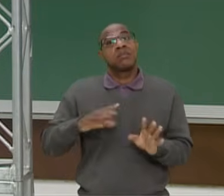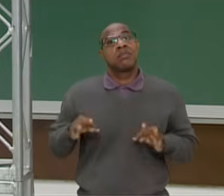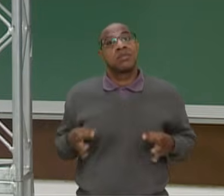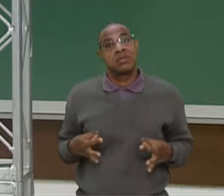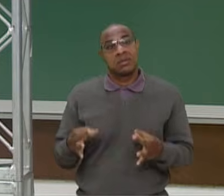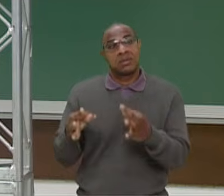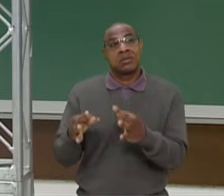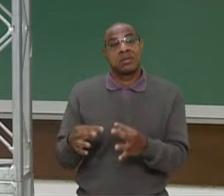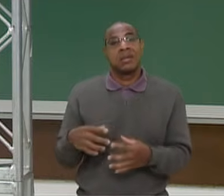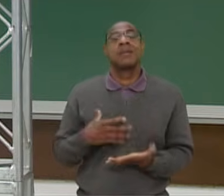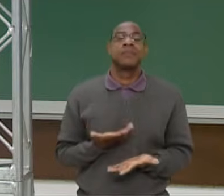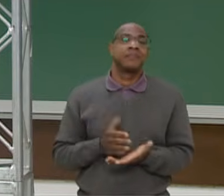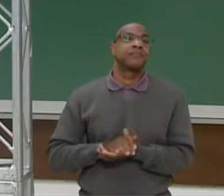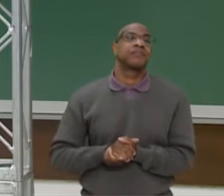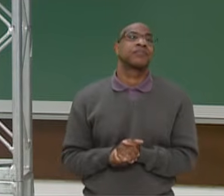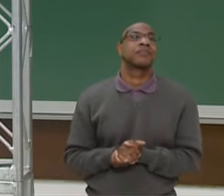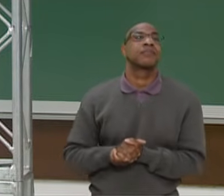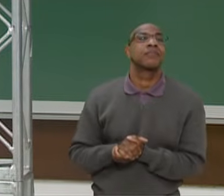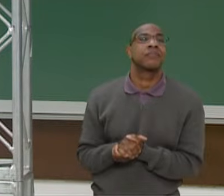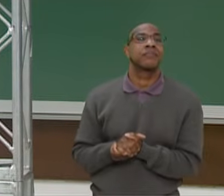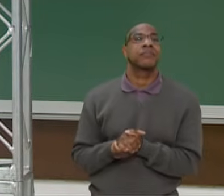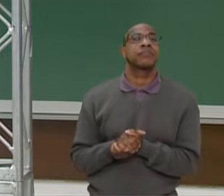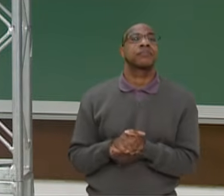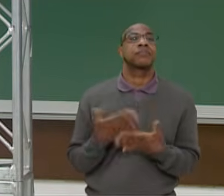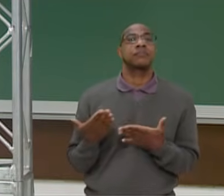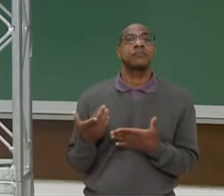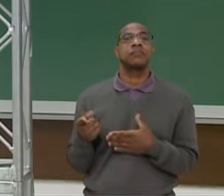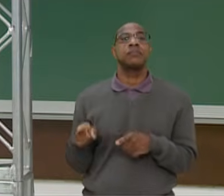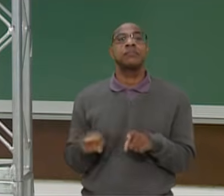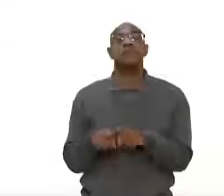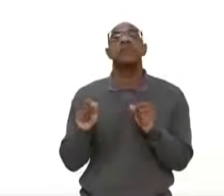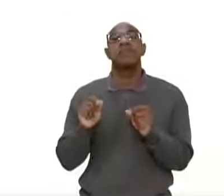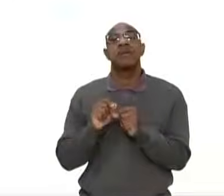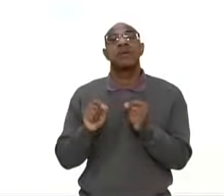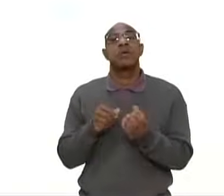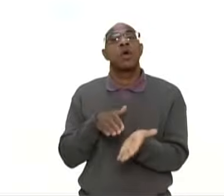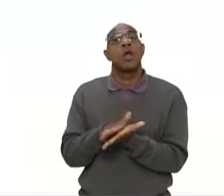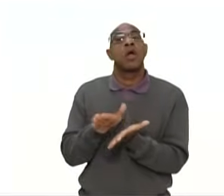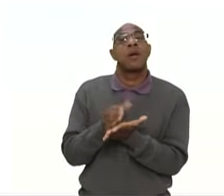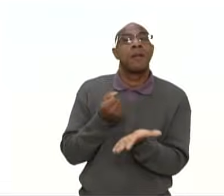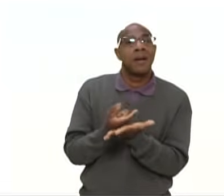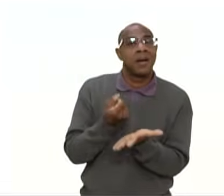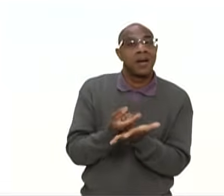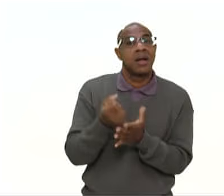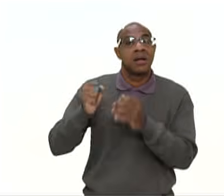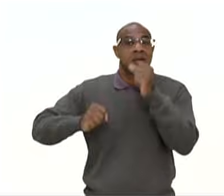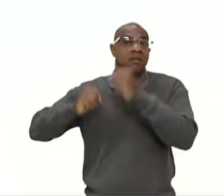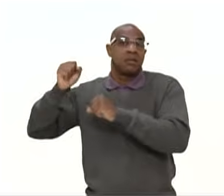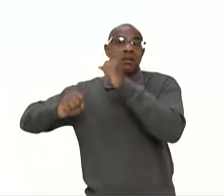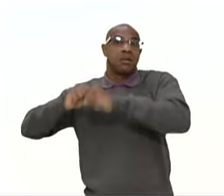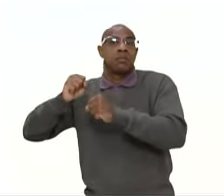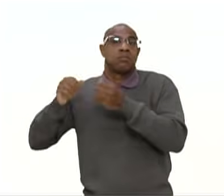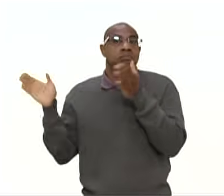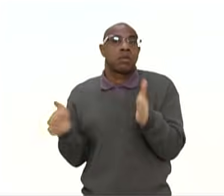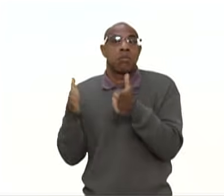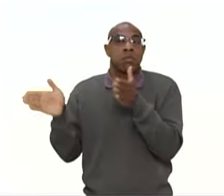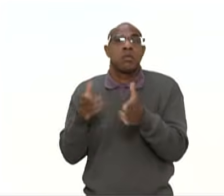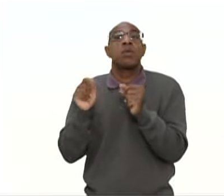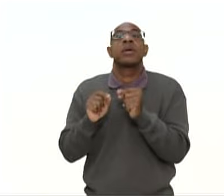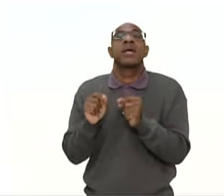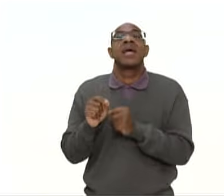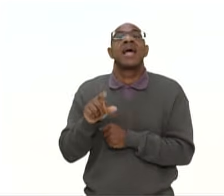agora, depois comprar outro. Isso faz com que consumidores e indústrias sejam grandes produtores de